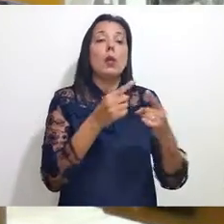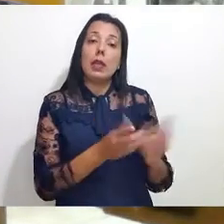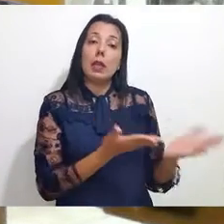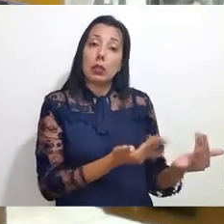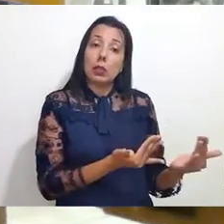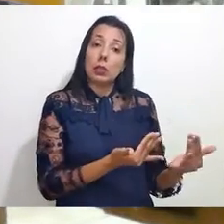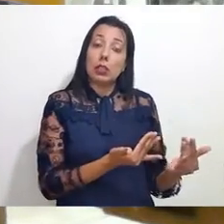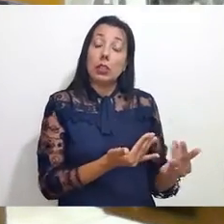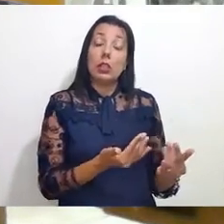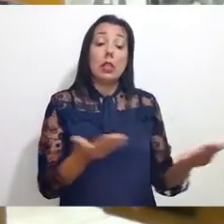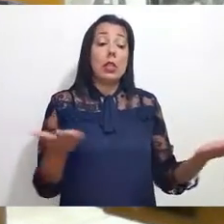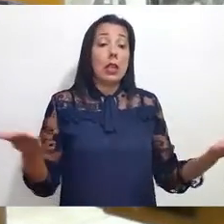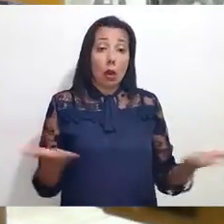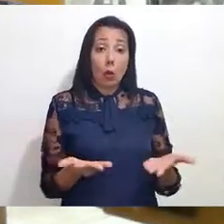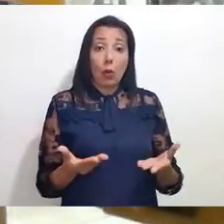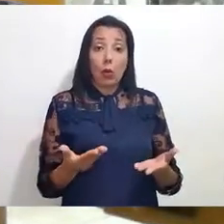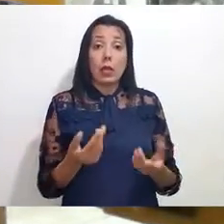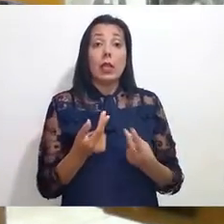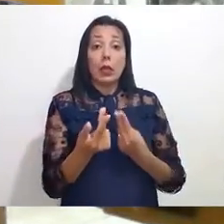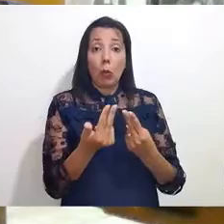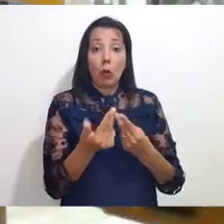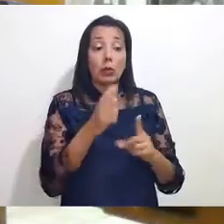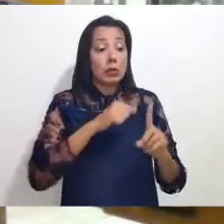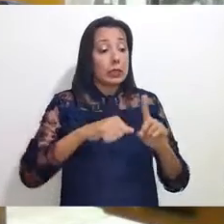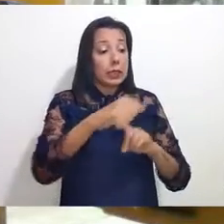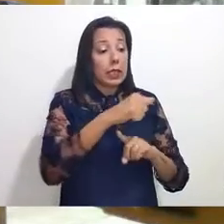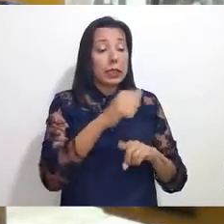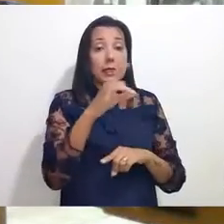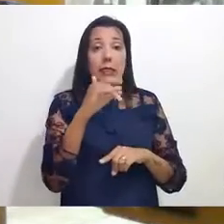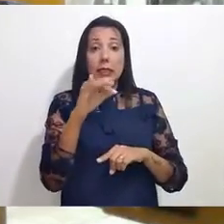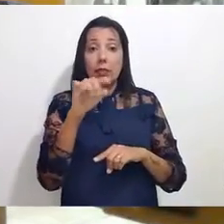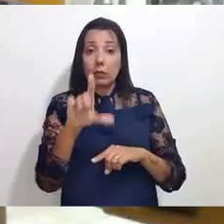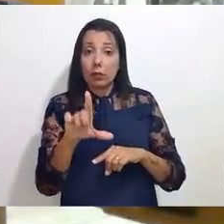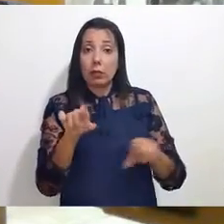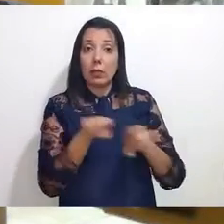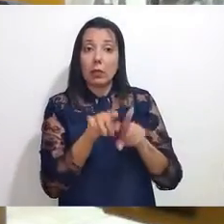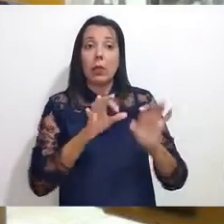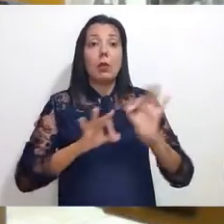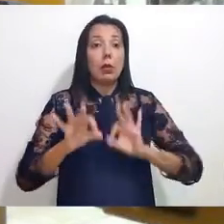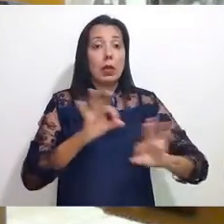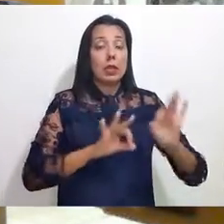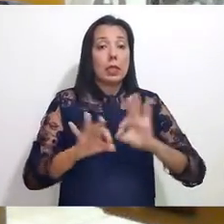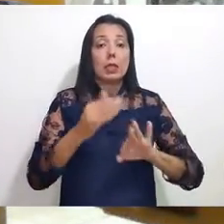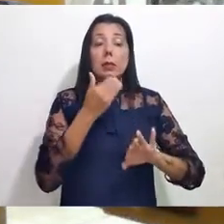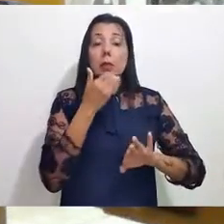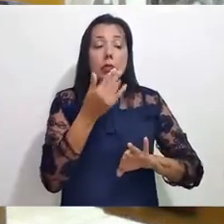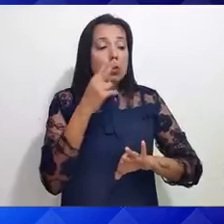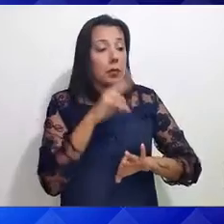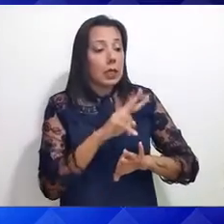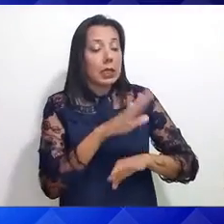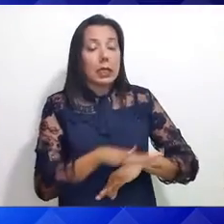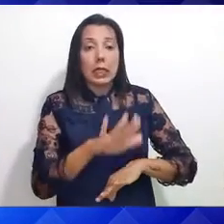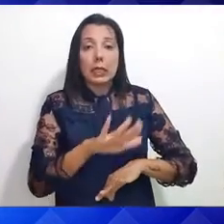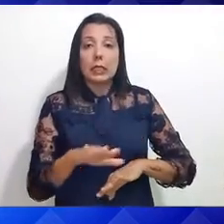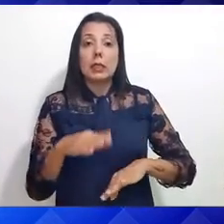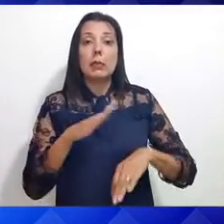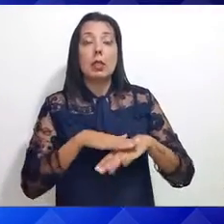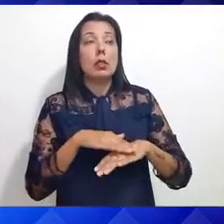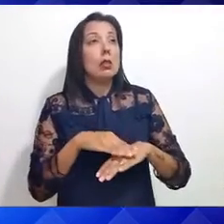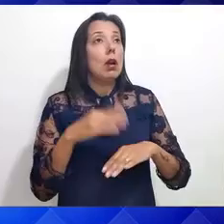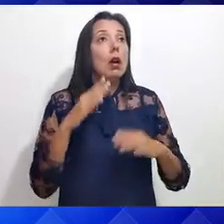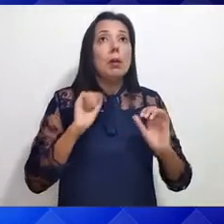civil organizada, a gente precisa ficar atento para ver se tem uma criança pedindo socorro para que a gente possa fazer essa denúncia, sim.